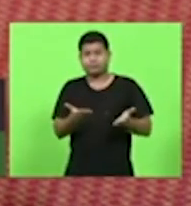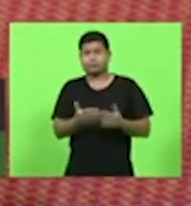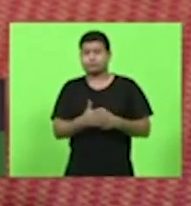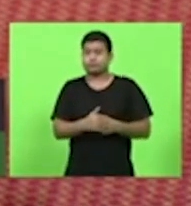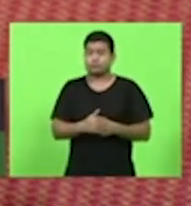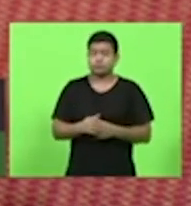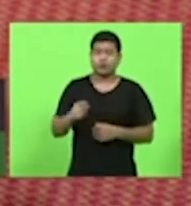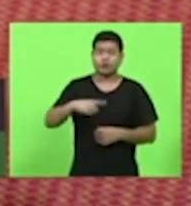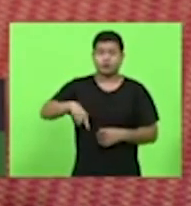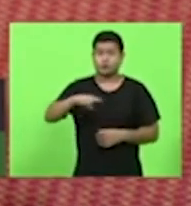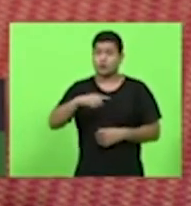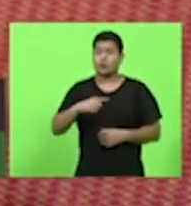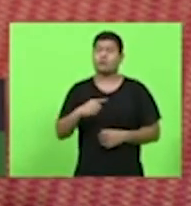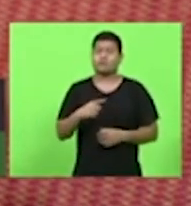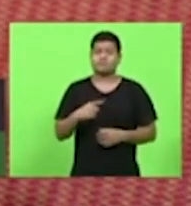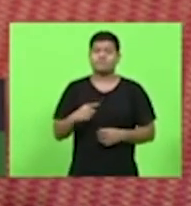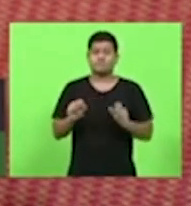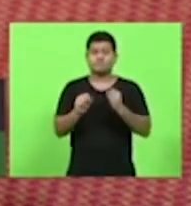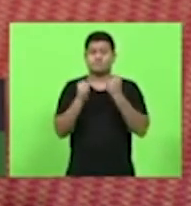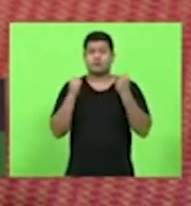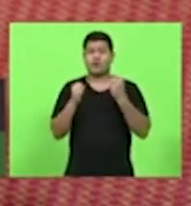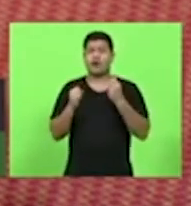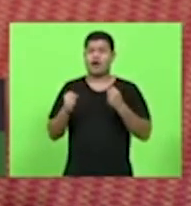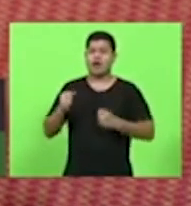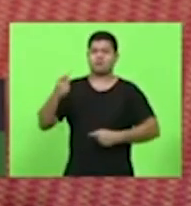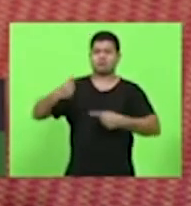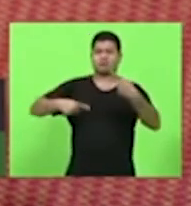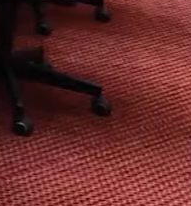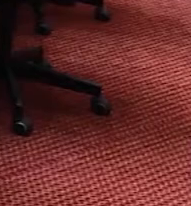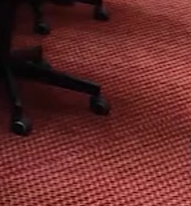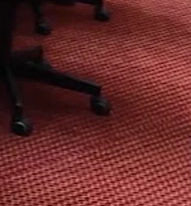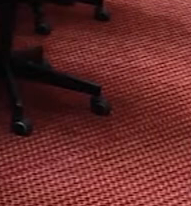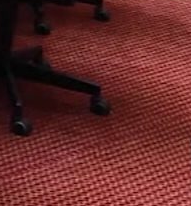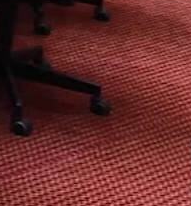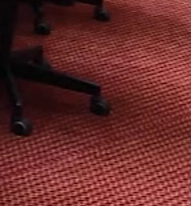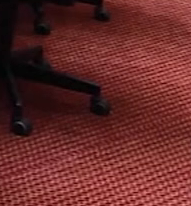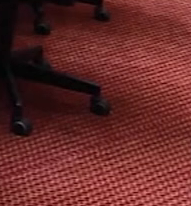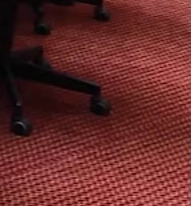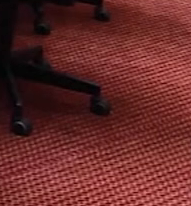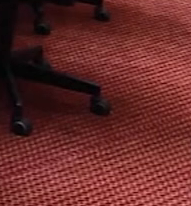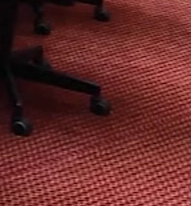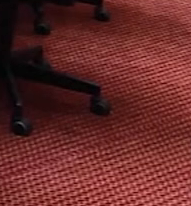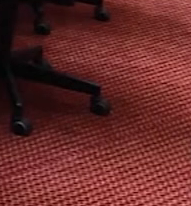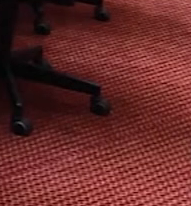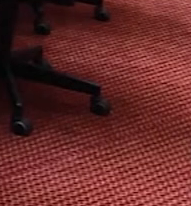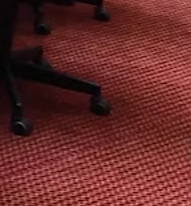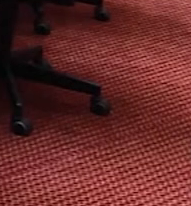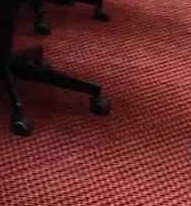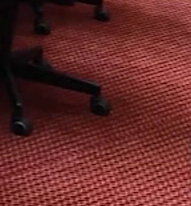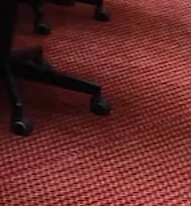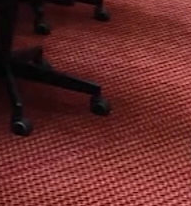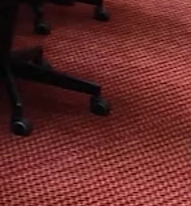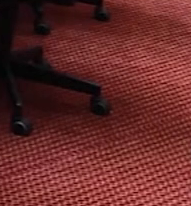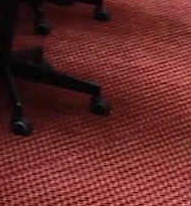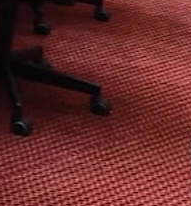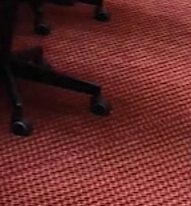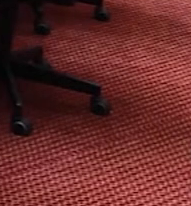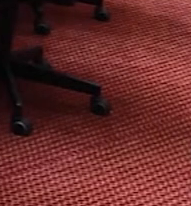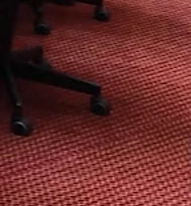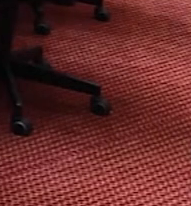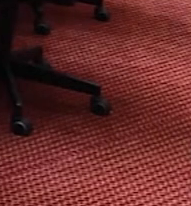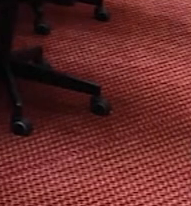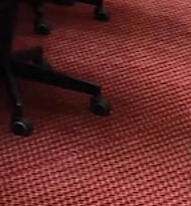e não há nenhum conflito como disse a deputado os parlamentares também rejeitaram por 32